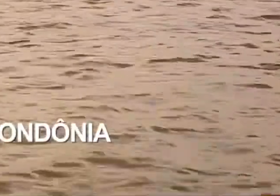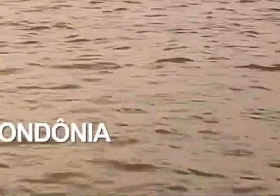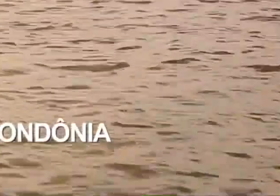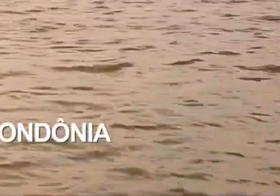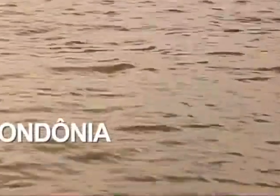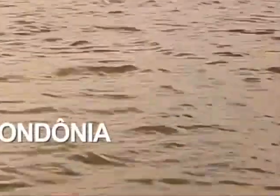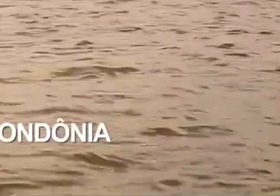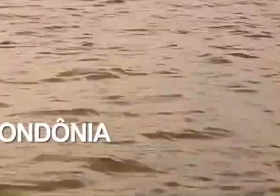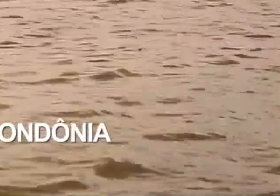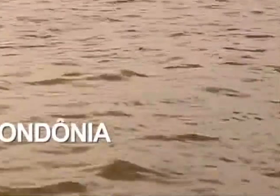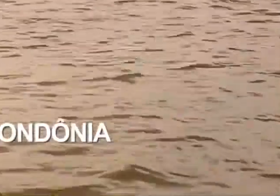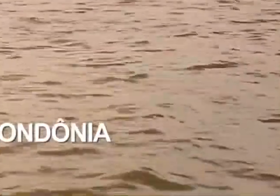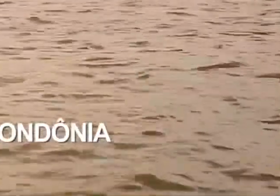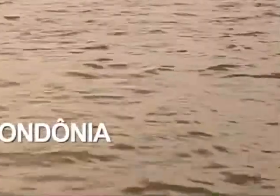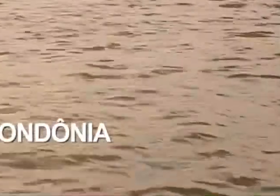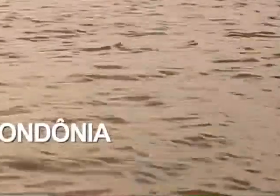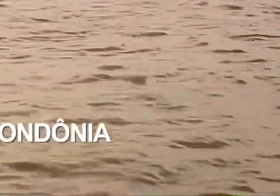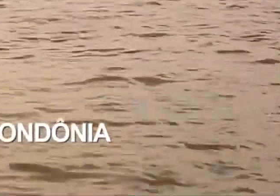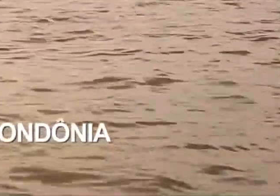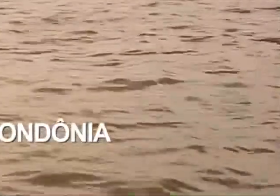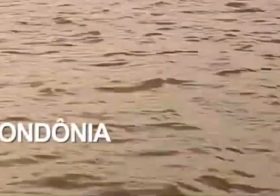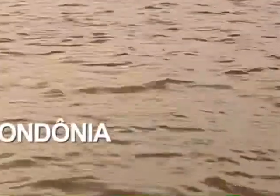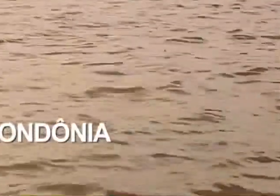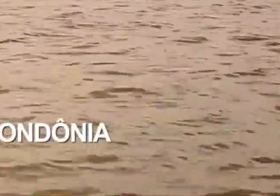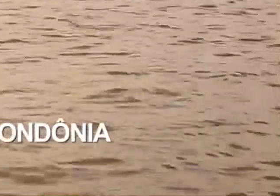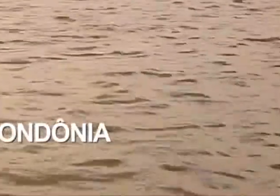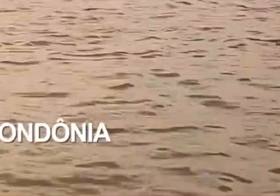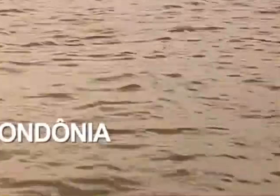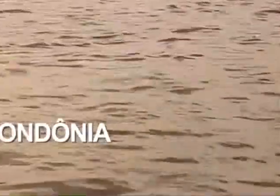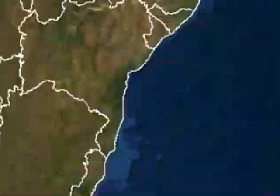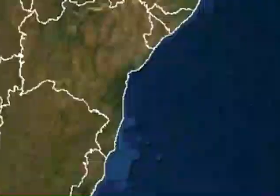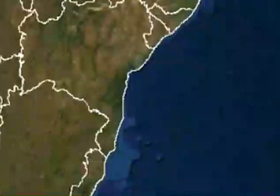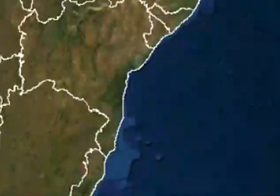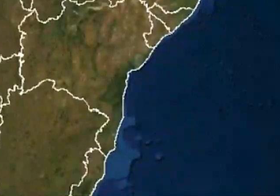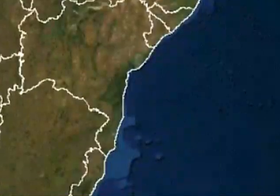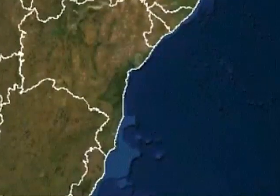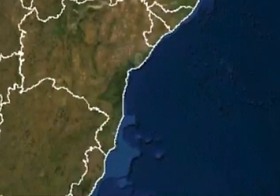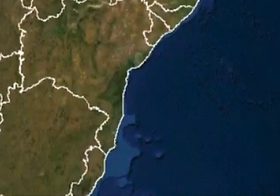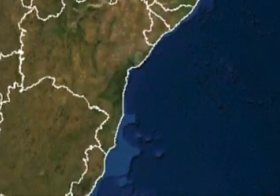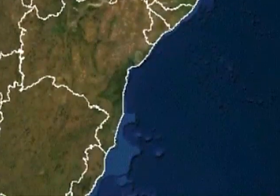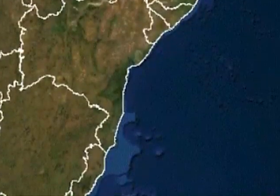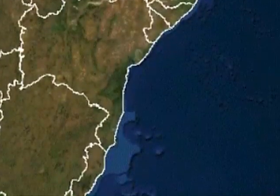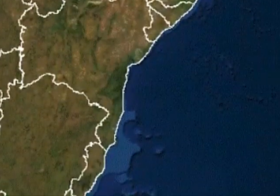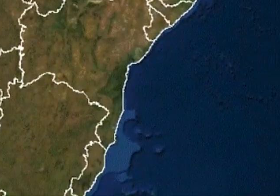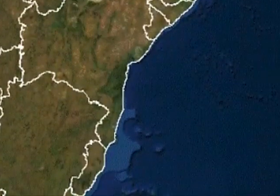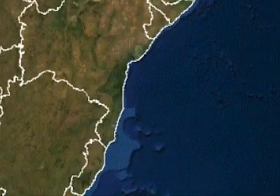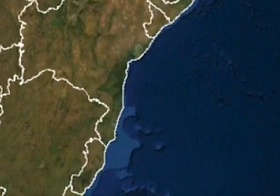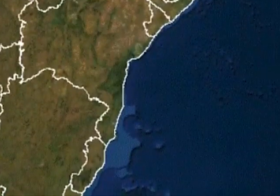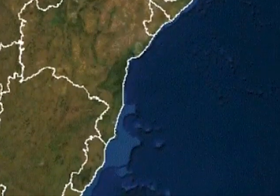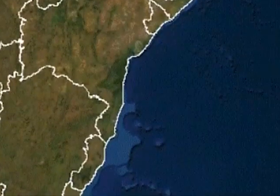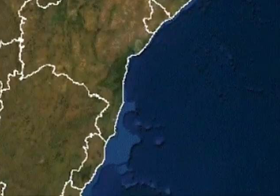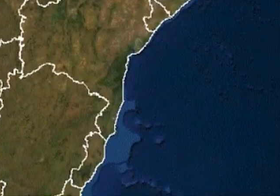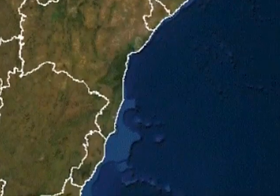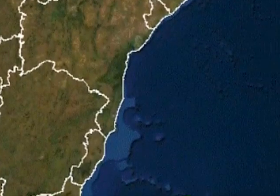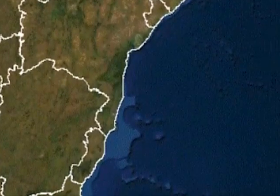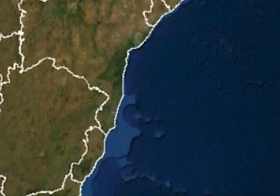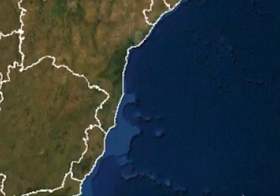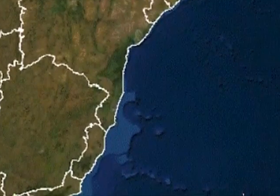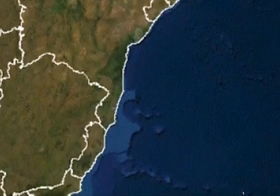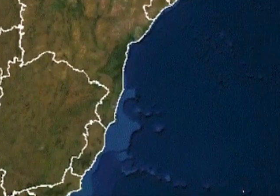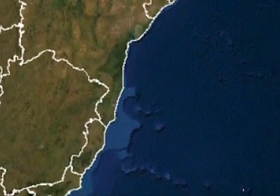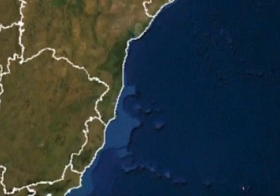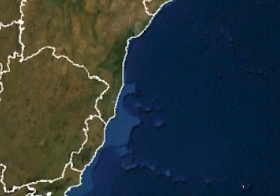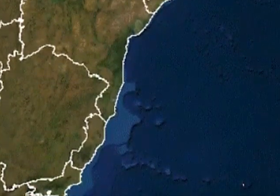é um afluente do rio Amazonas. Esse afluente é um dos maiores rios do mundo, mesmo sendo